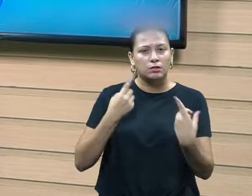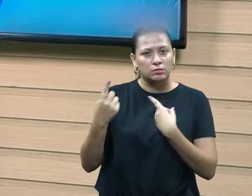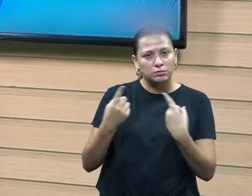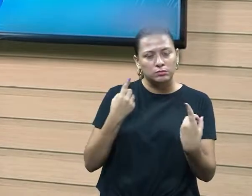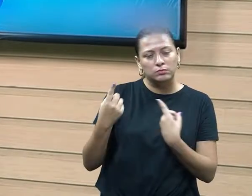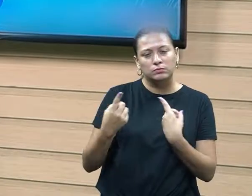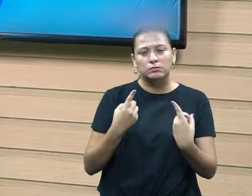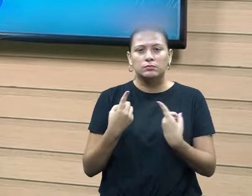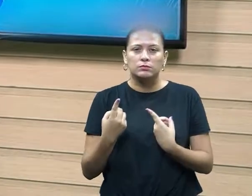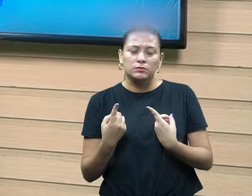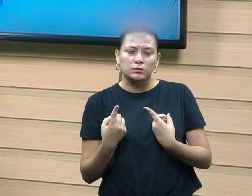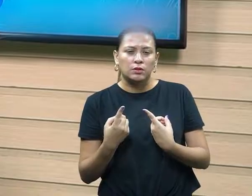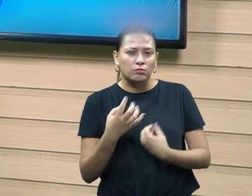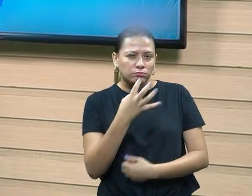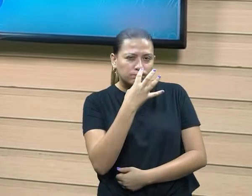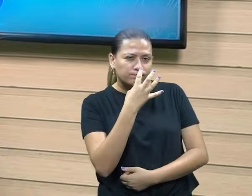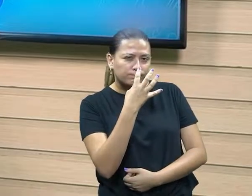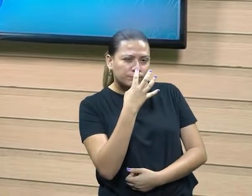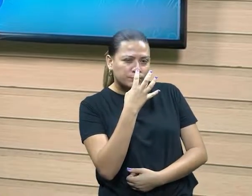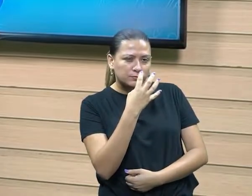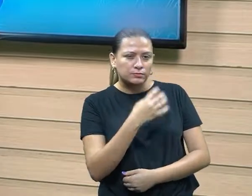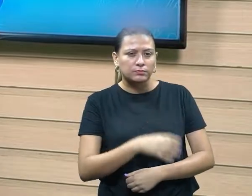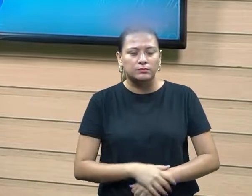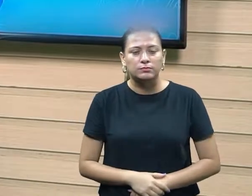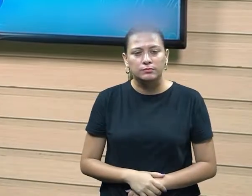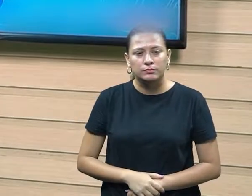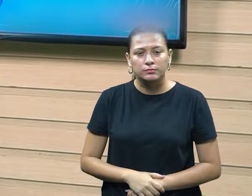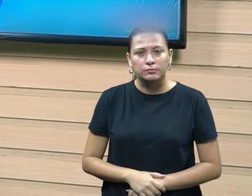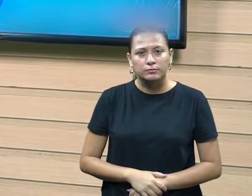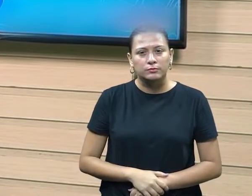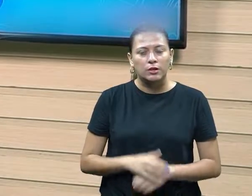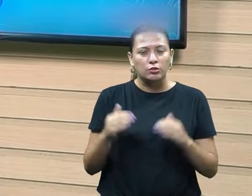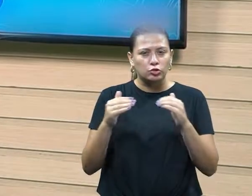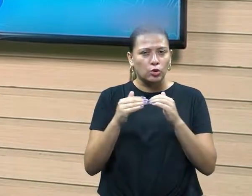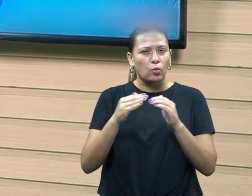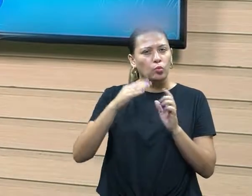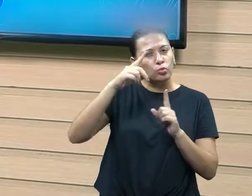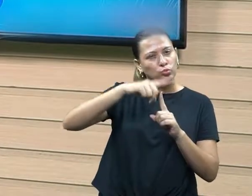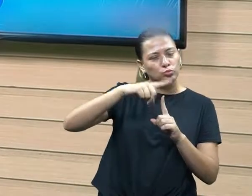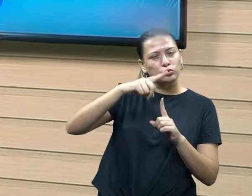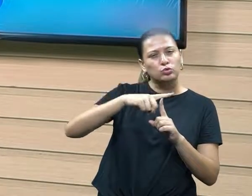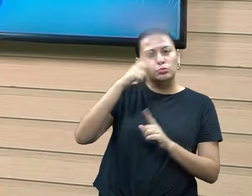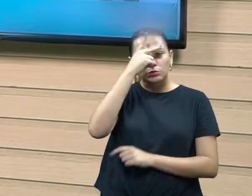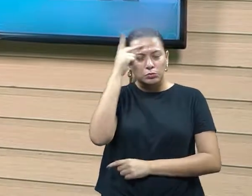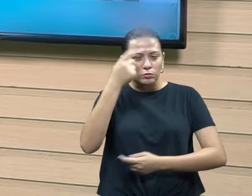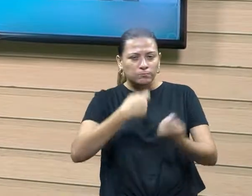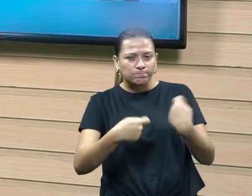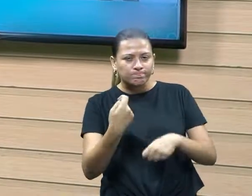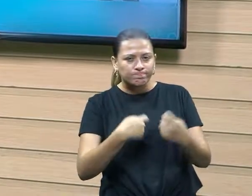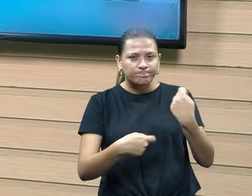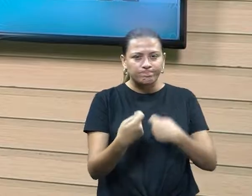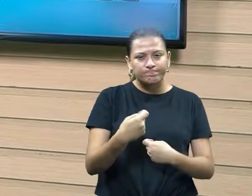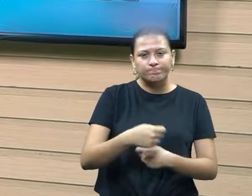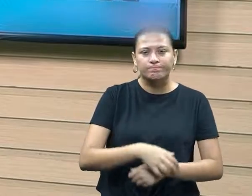que a gente vai observar diante dos estilos negociadores que a gente vai estudar agora.